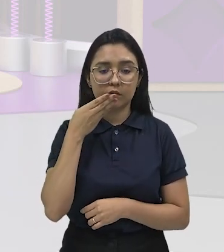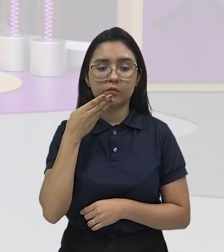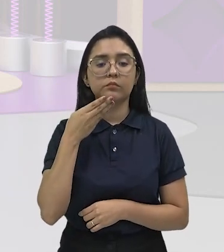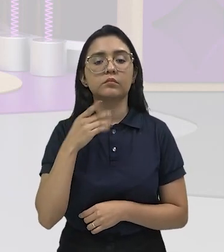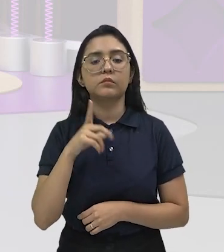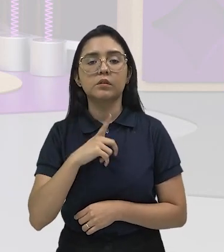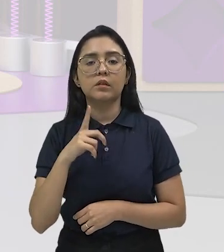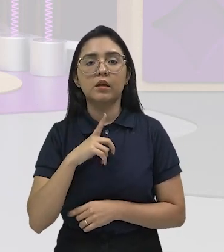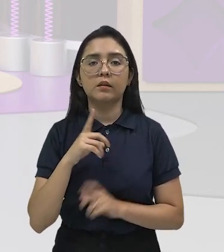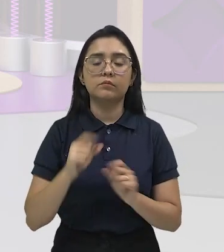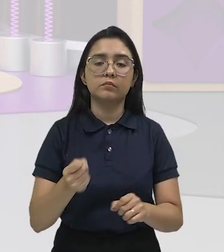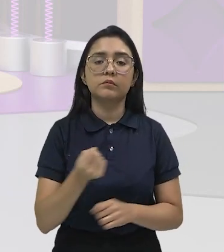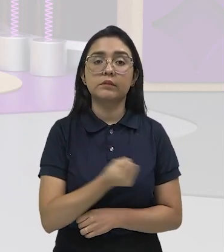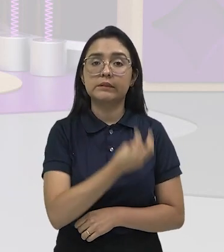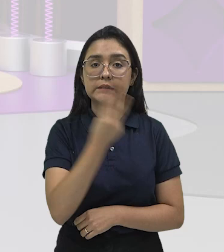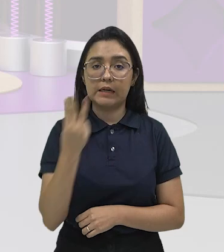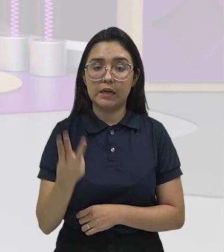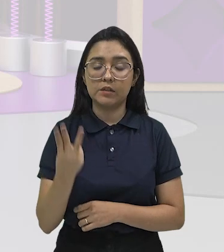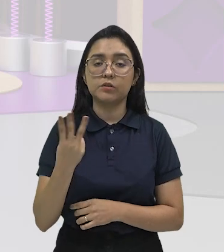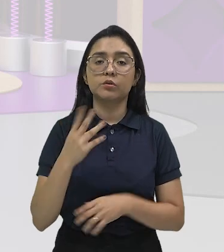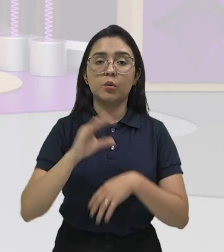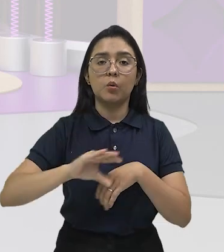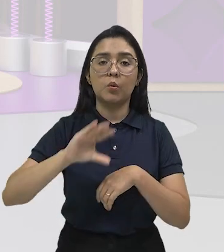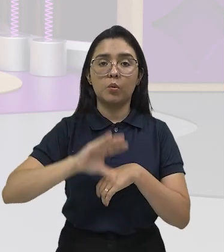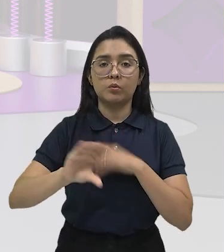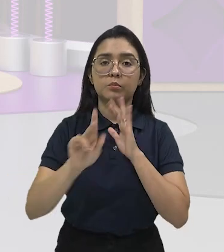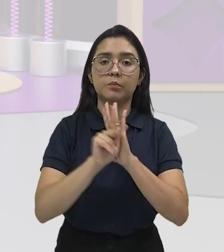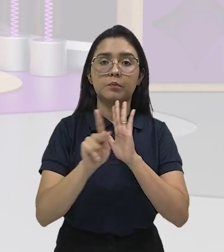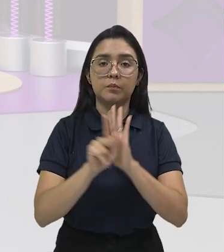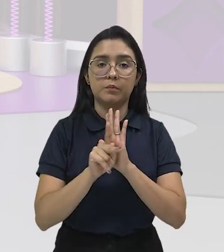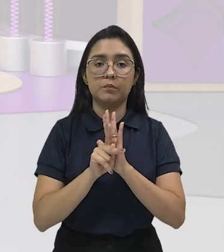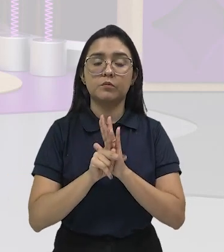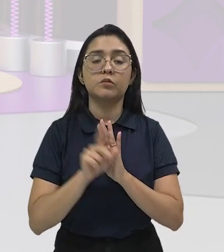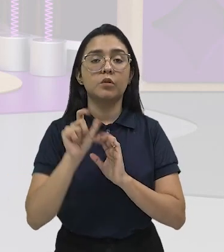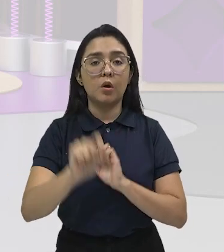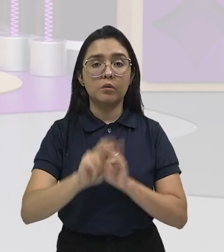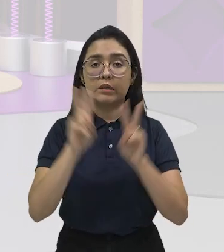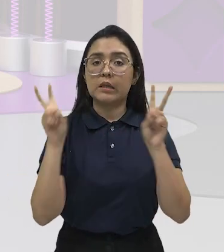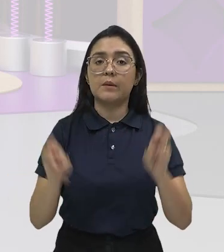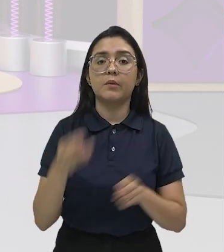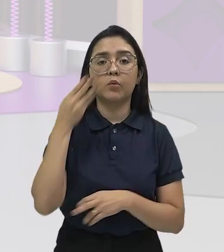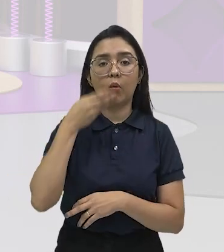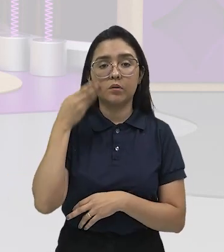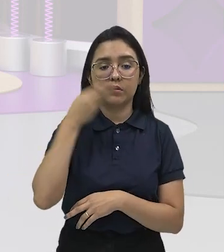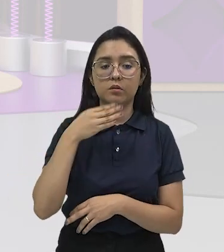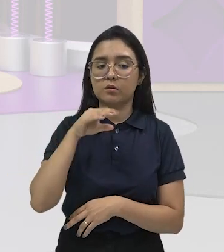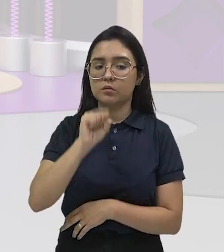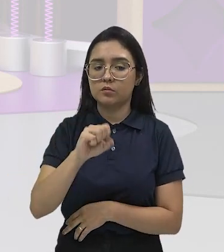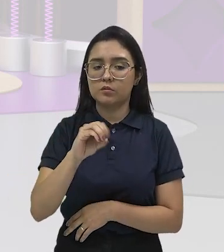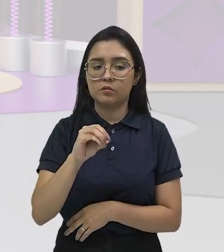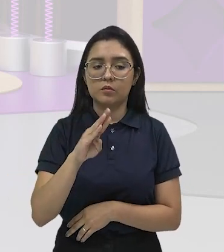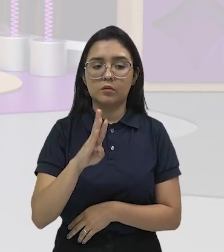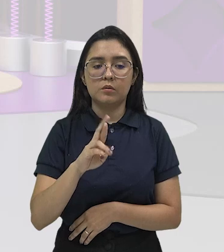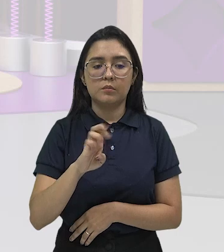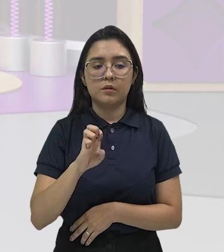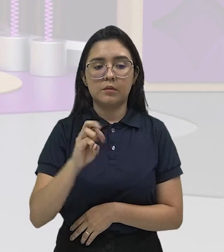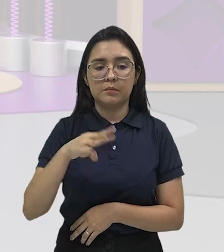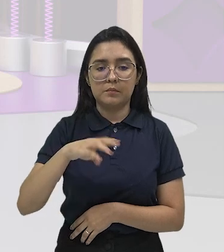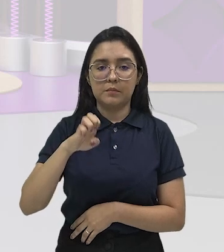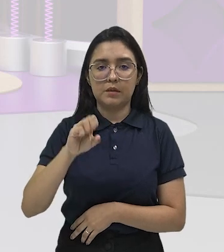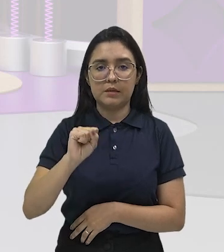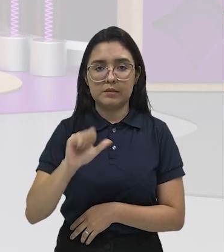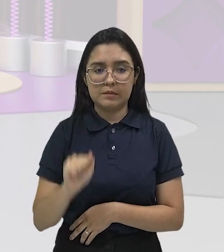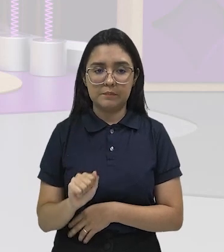sobremesa, ele tem 3 cursos só sobre sobremesa. A pergunta é, olha